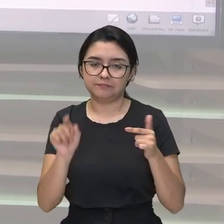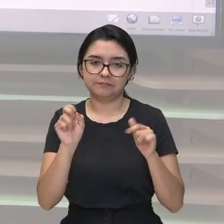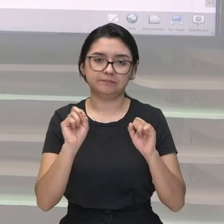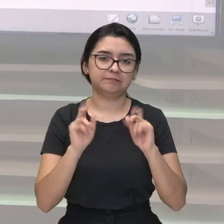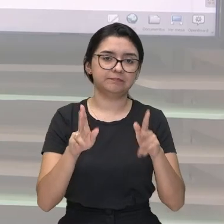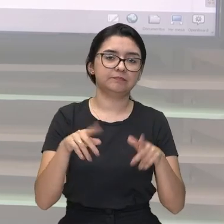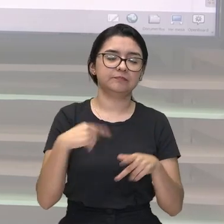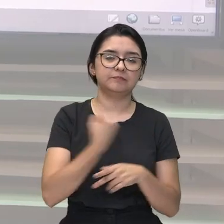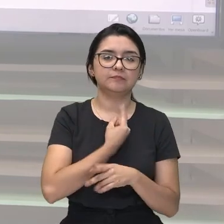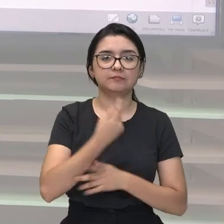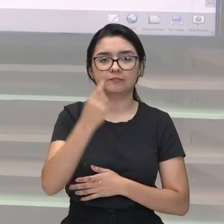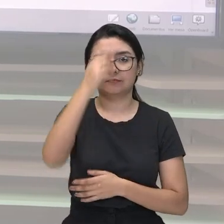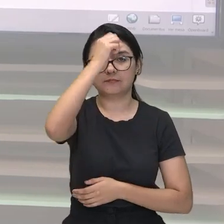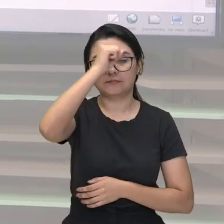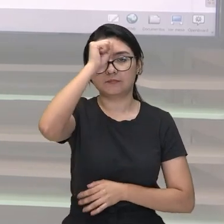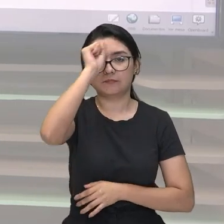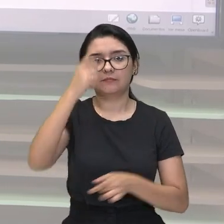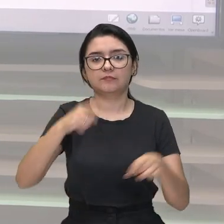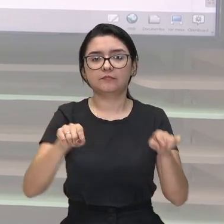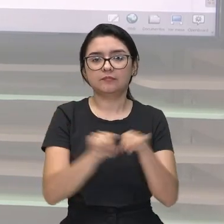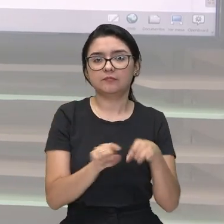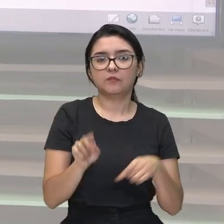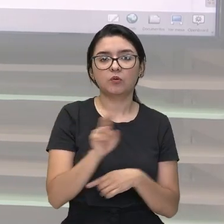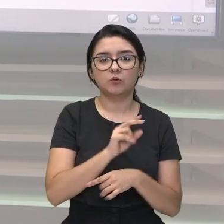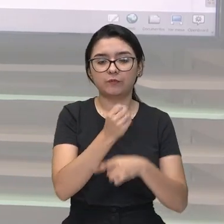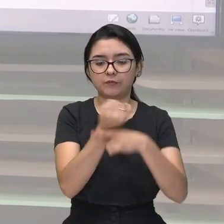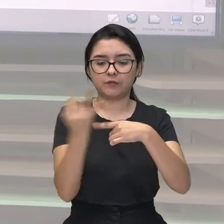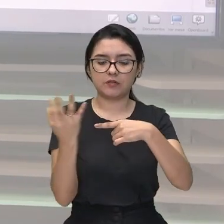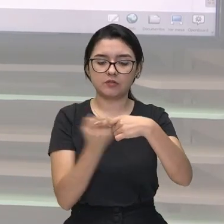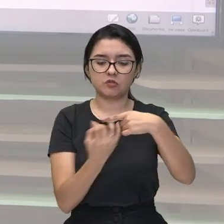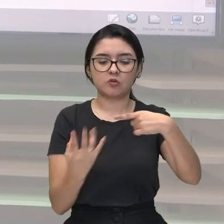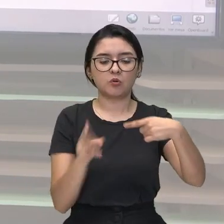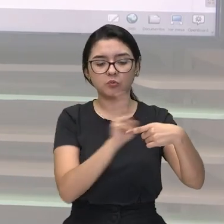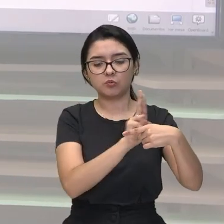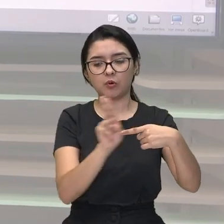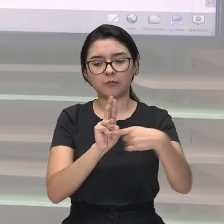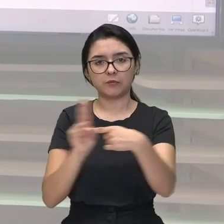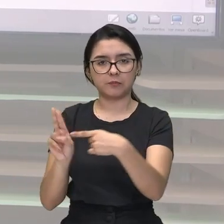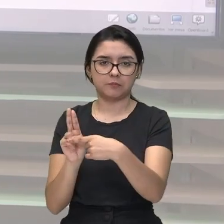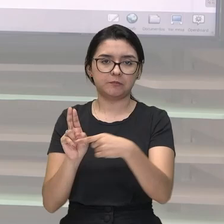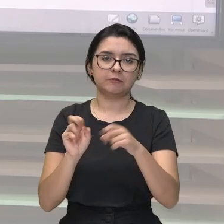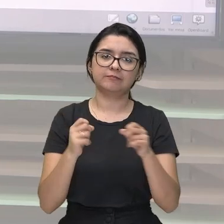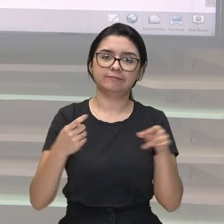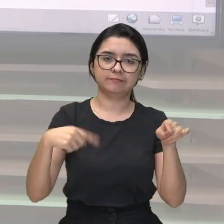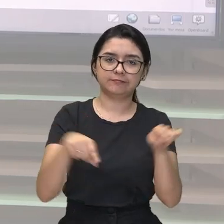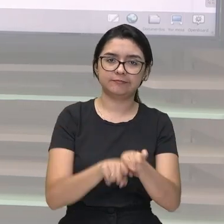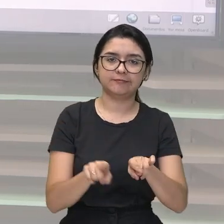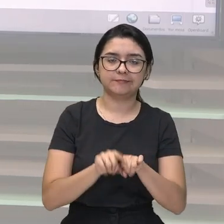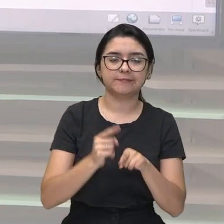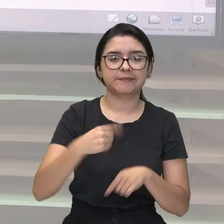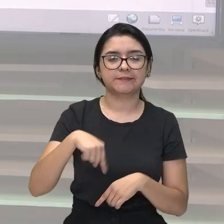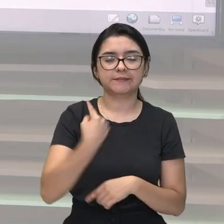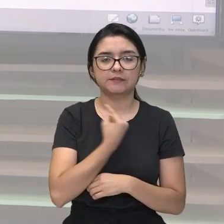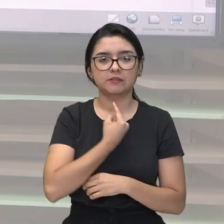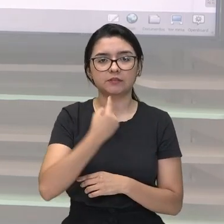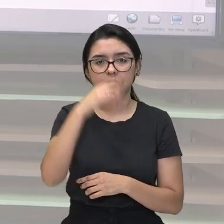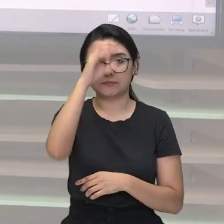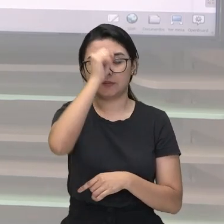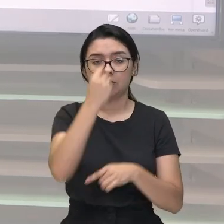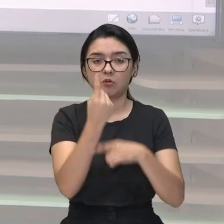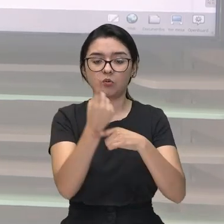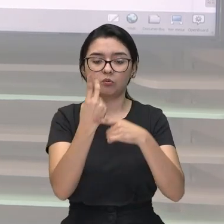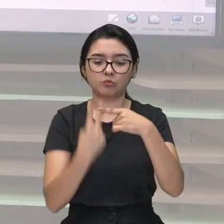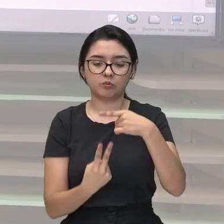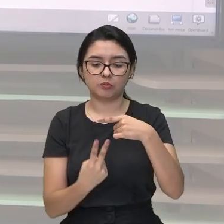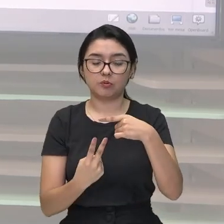aprendeu, né, a nomear aqui as frações, tá bom? Vale reforçar. Você já aprendeu que se eu tiver 1 sobre 2, eu vou falar